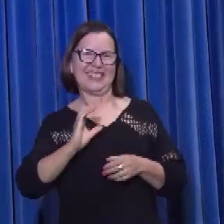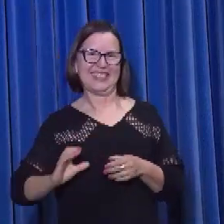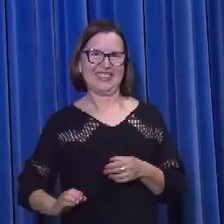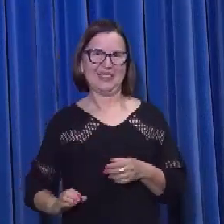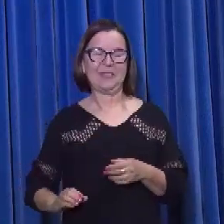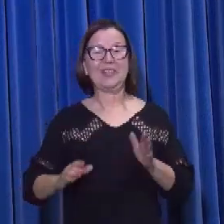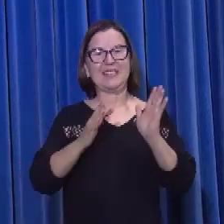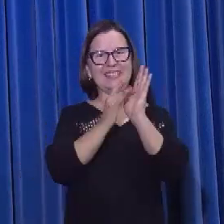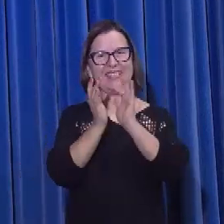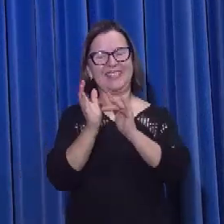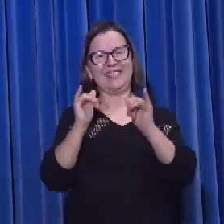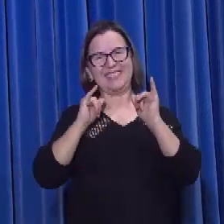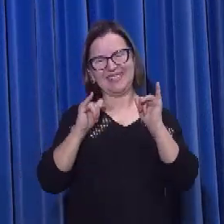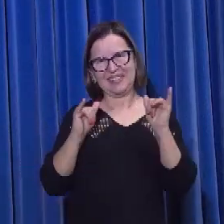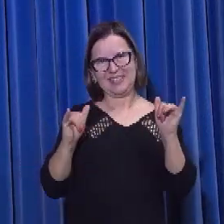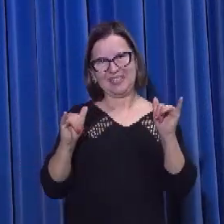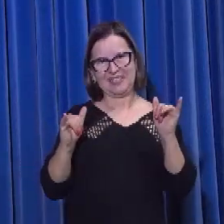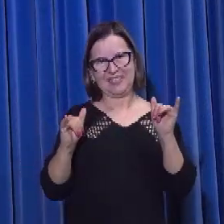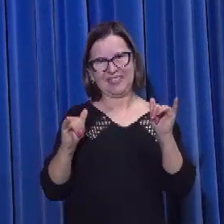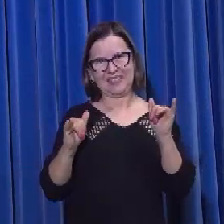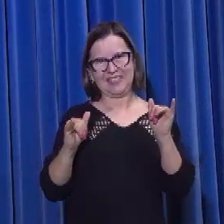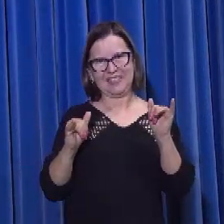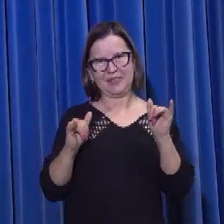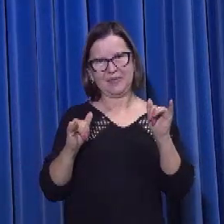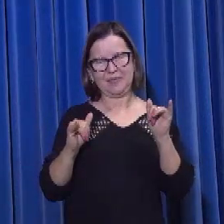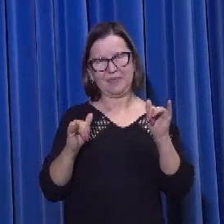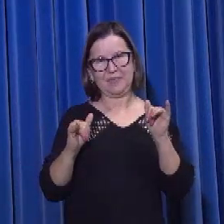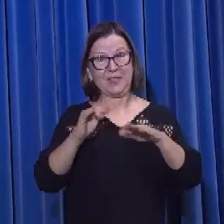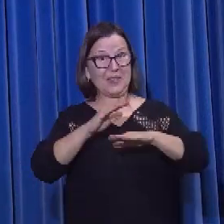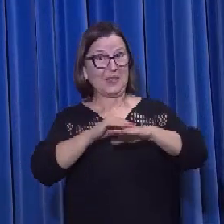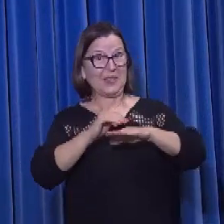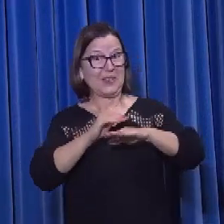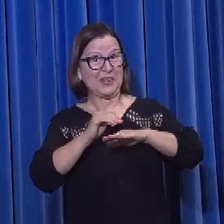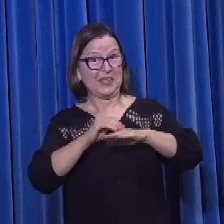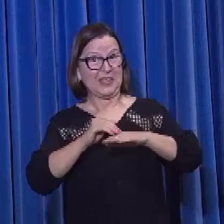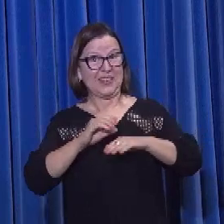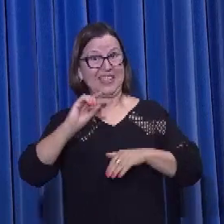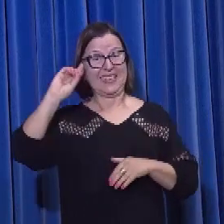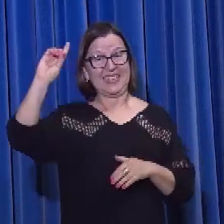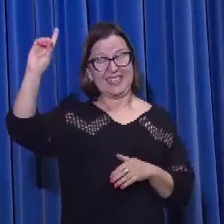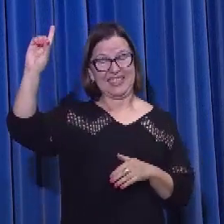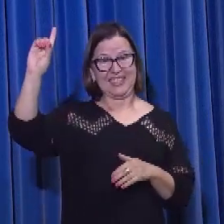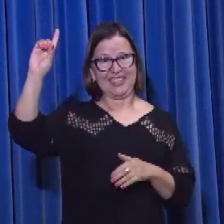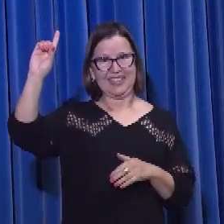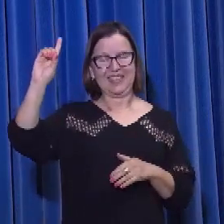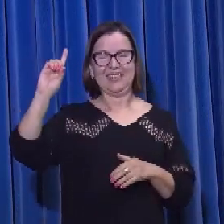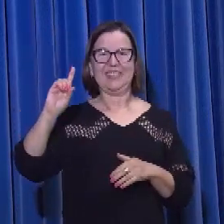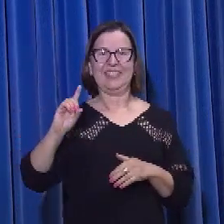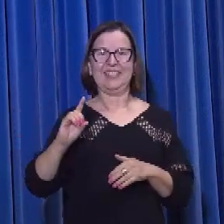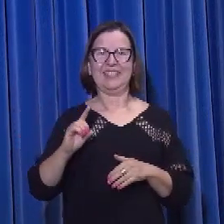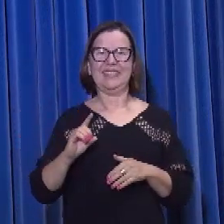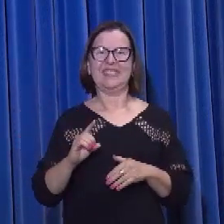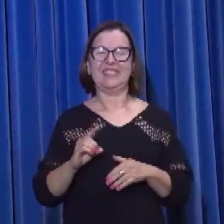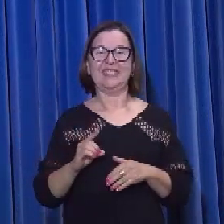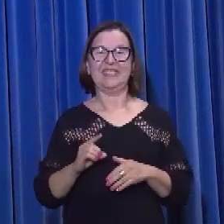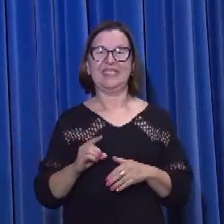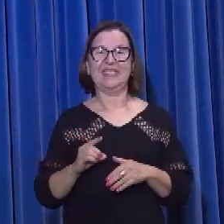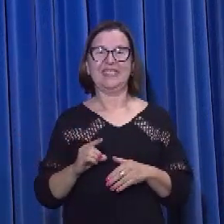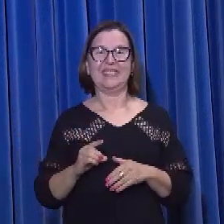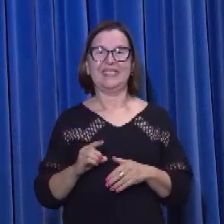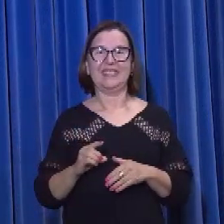Jesus proclamou que o chamado irresistível de Deus produz uma ressurreição espiritual